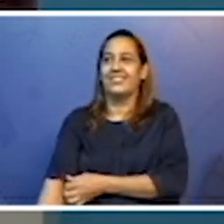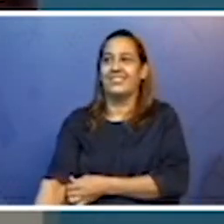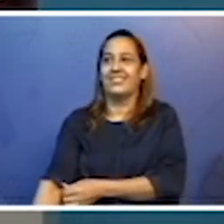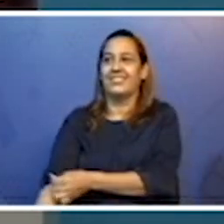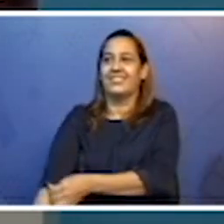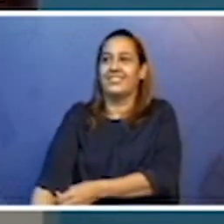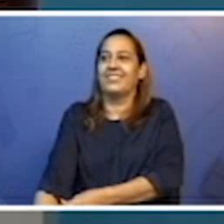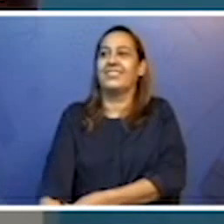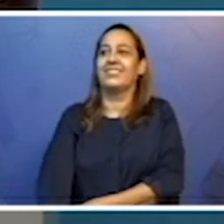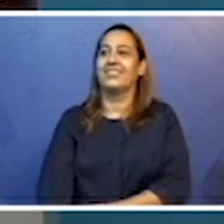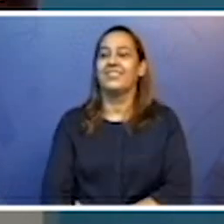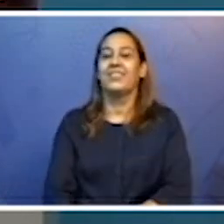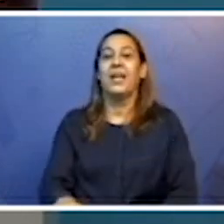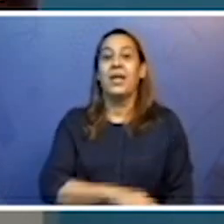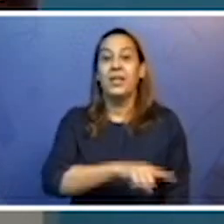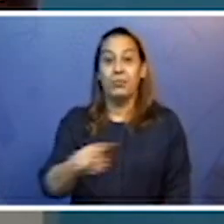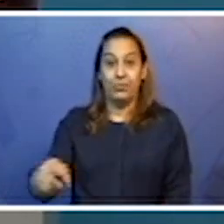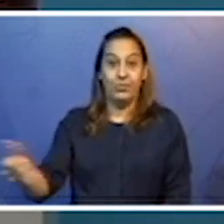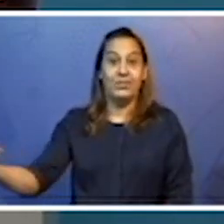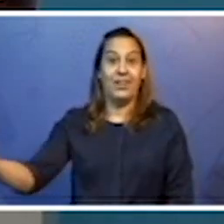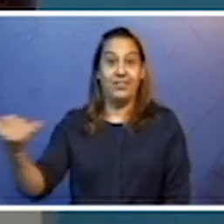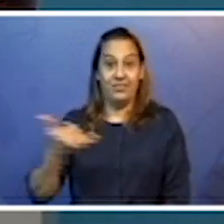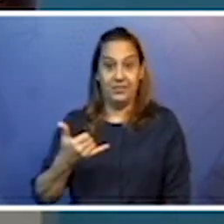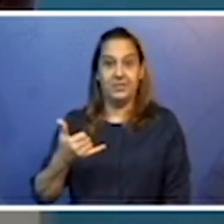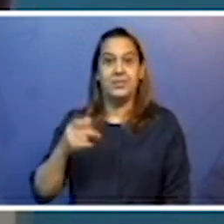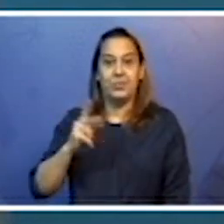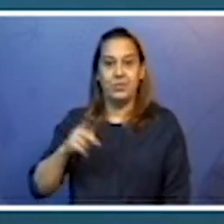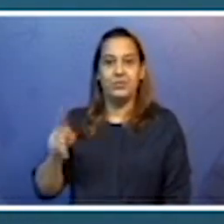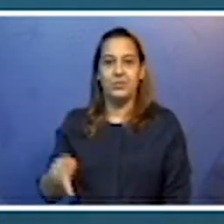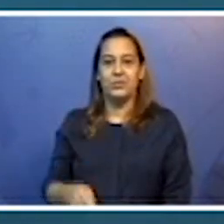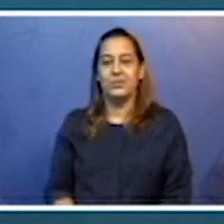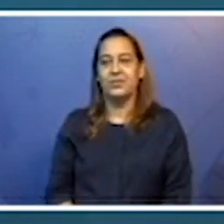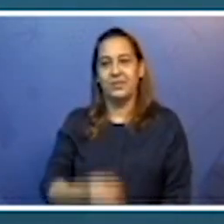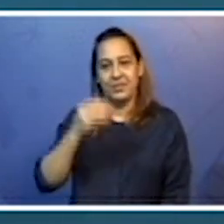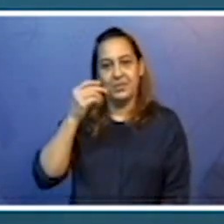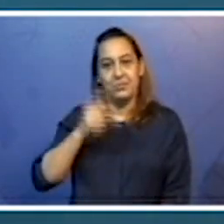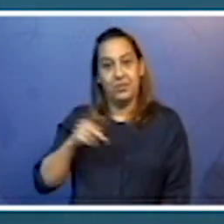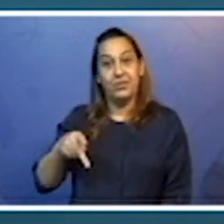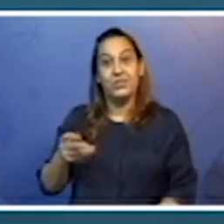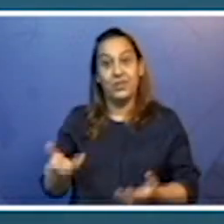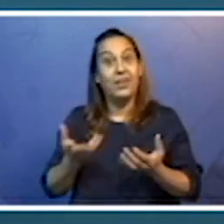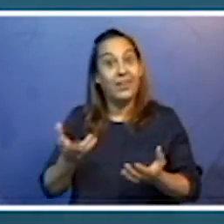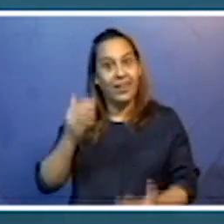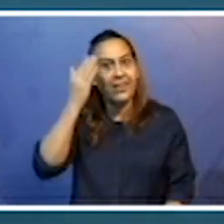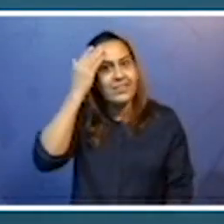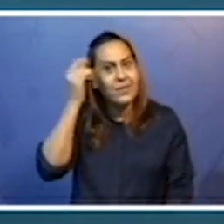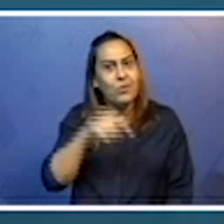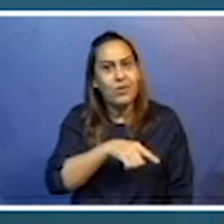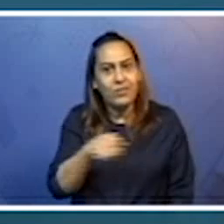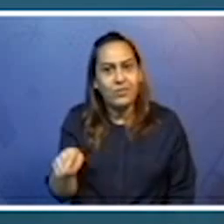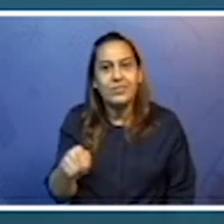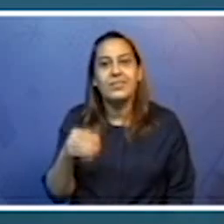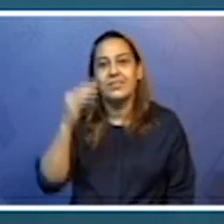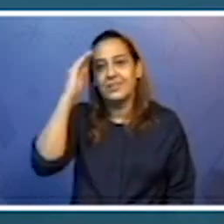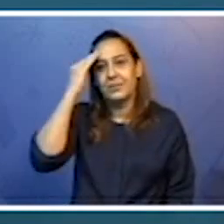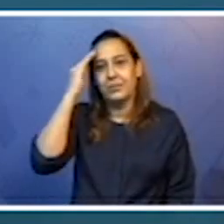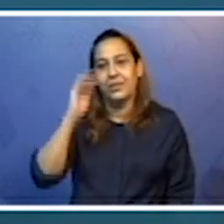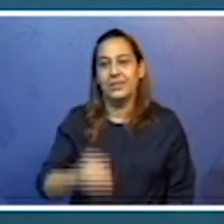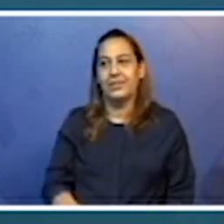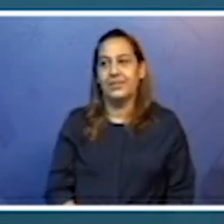muito saber. Depois vocês me contem. Agora, eu vou tirar os que nós